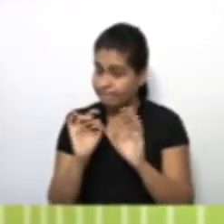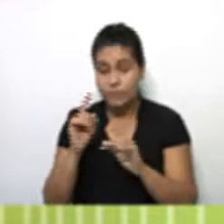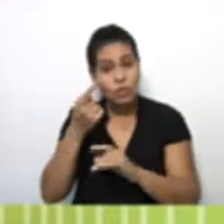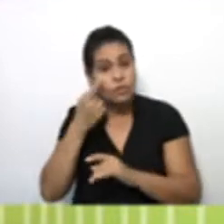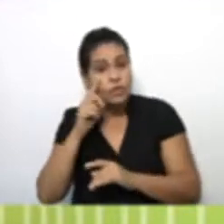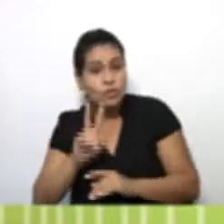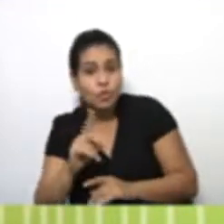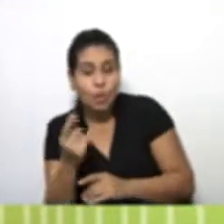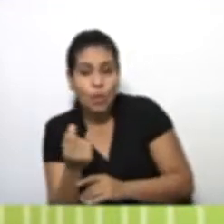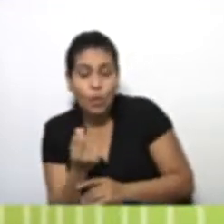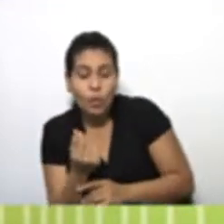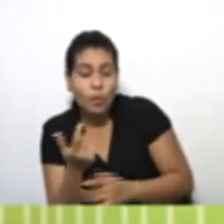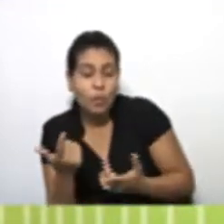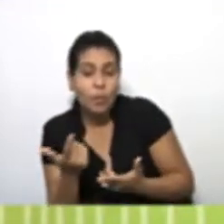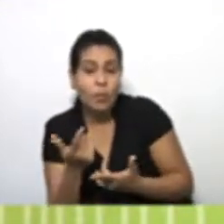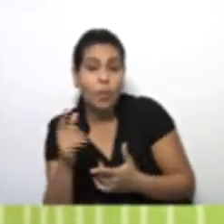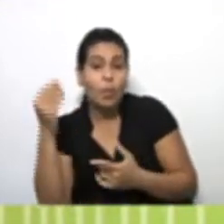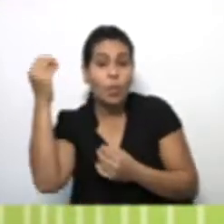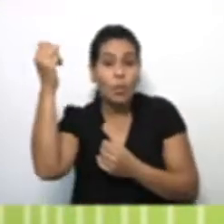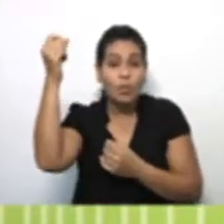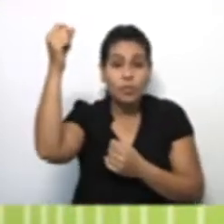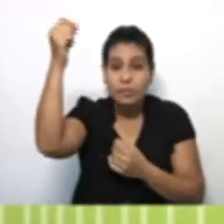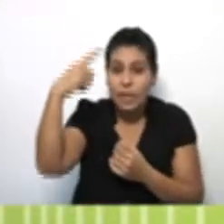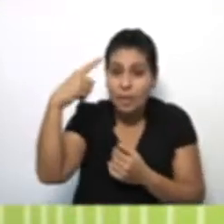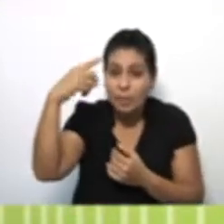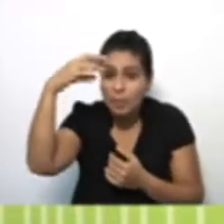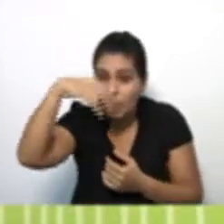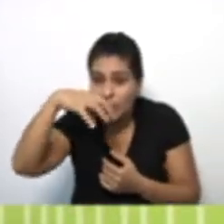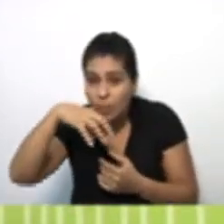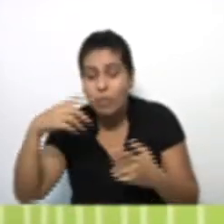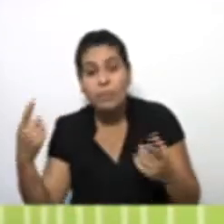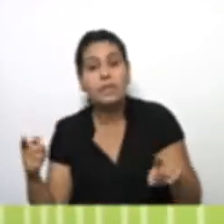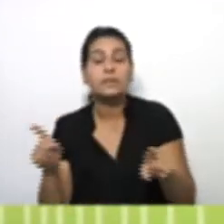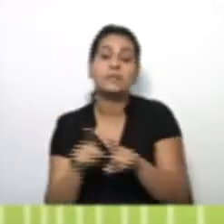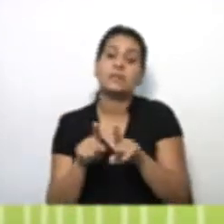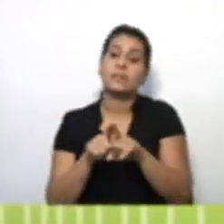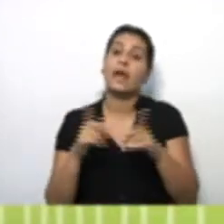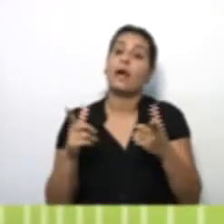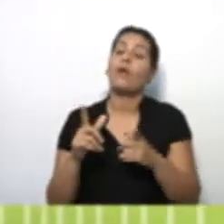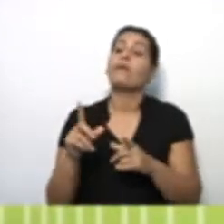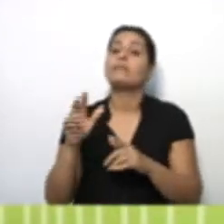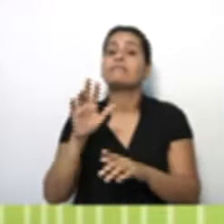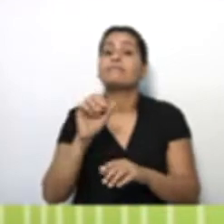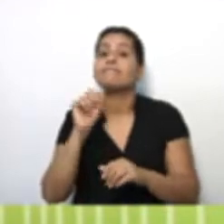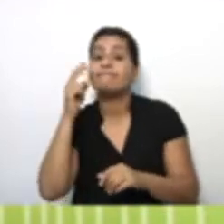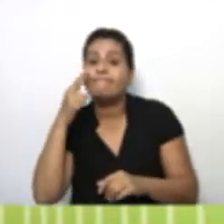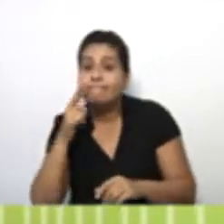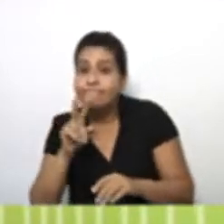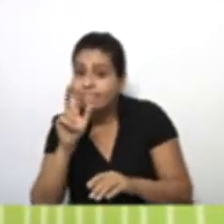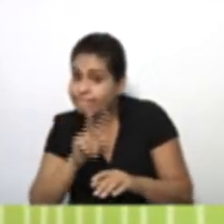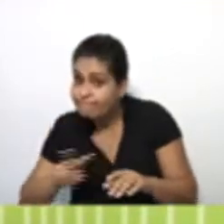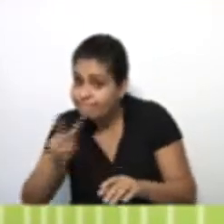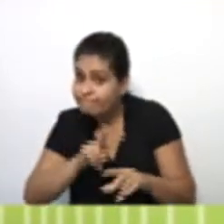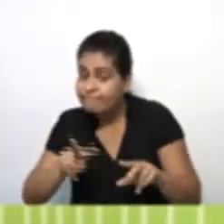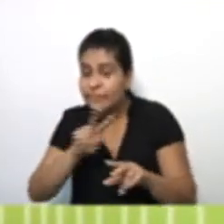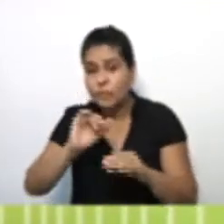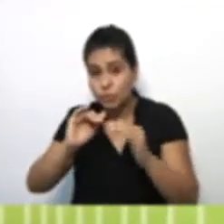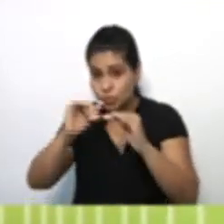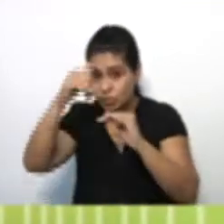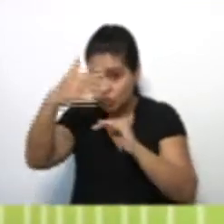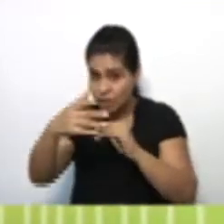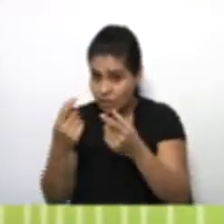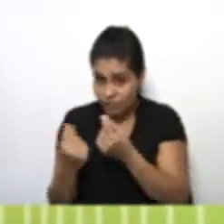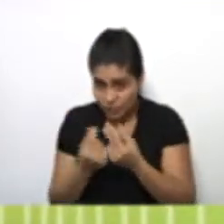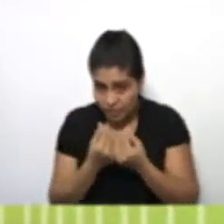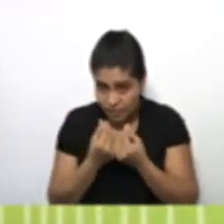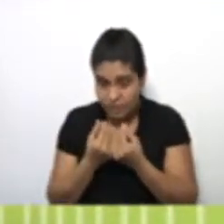não vi somente, né, a previsão do tempo, agora eu comecei a avaliar o quê? Todas as variáveis externas, tá?